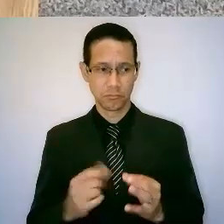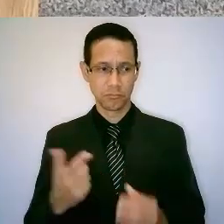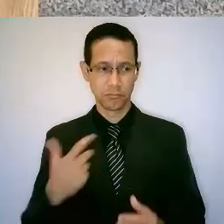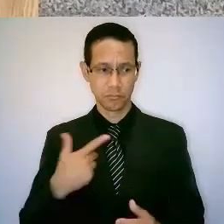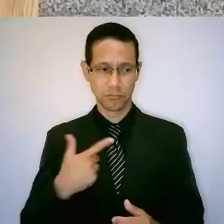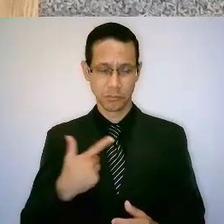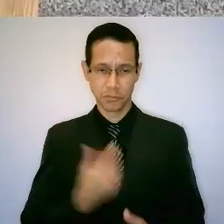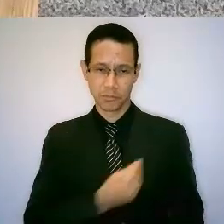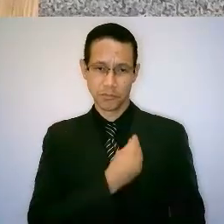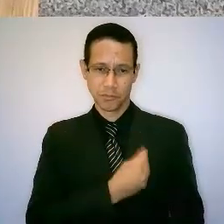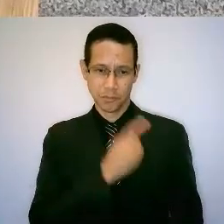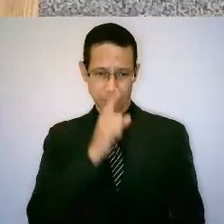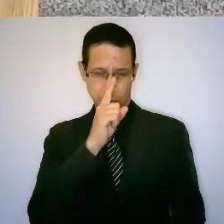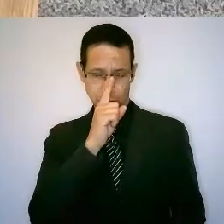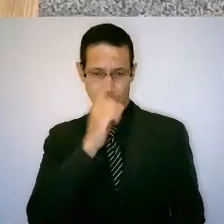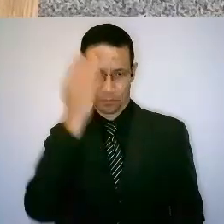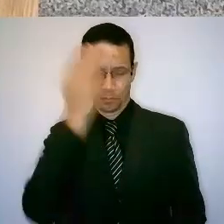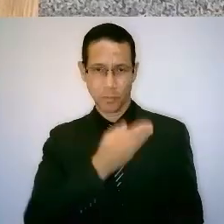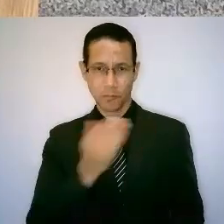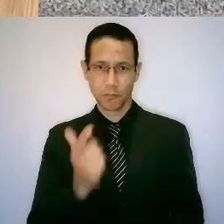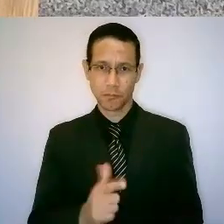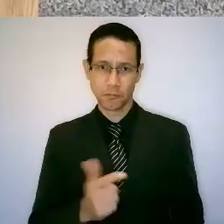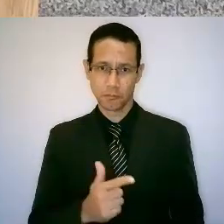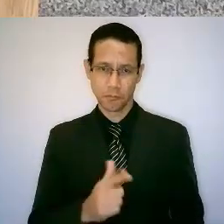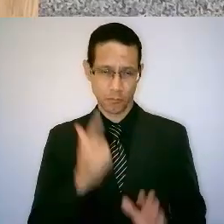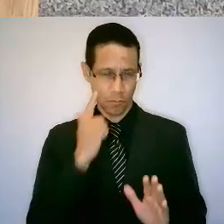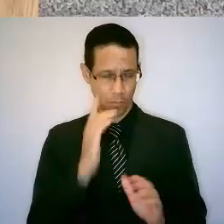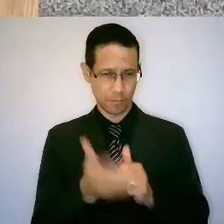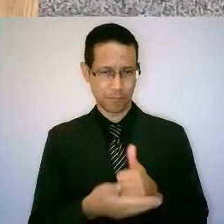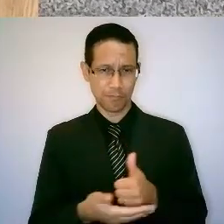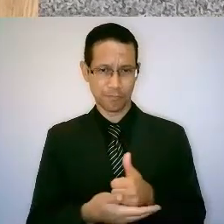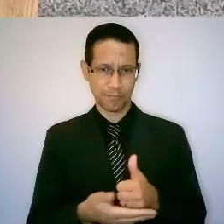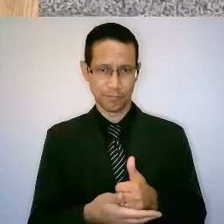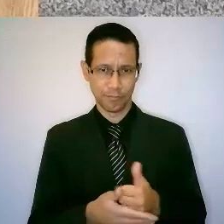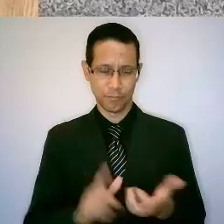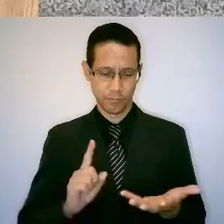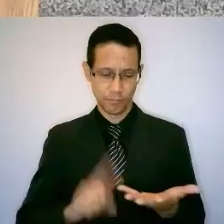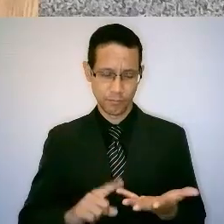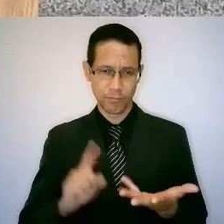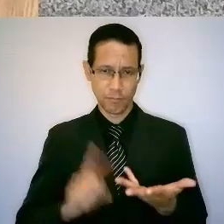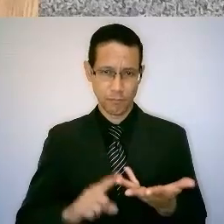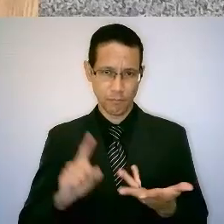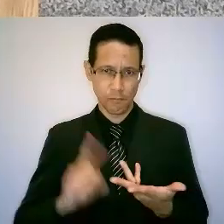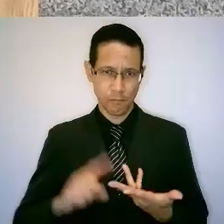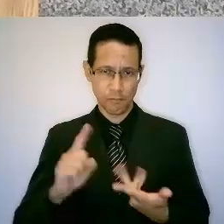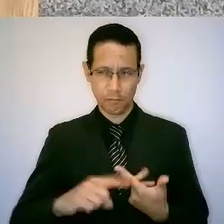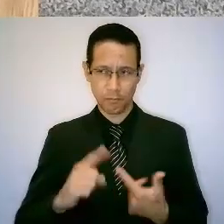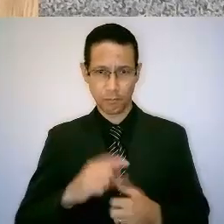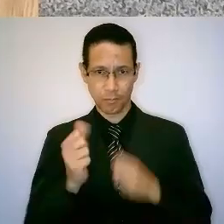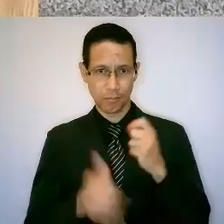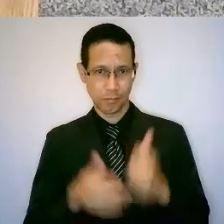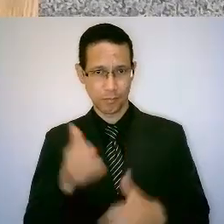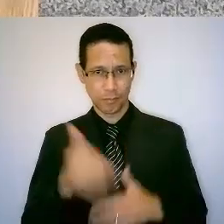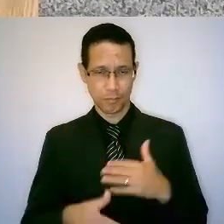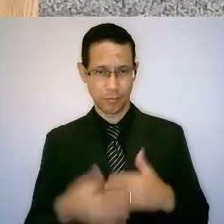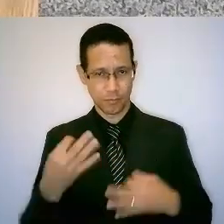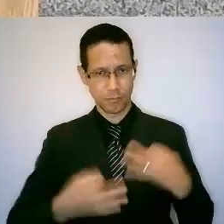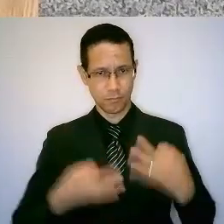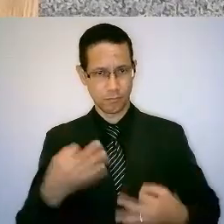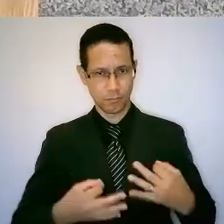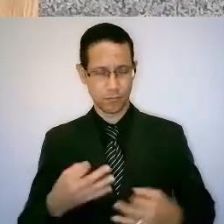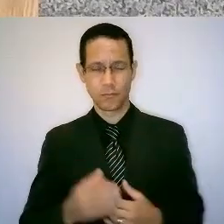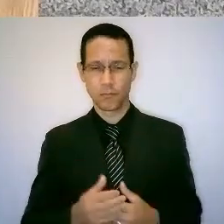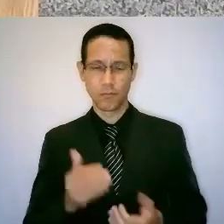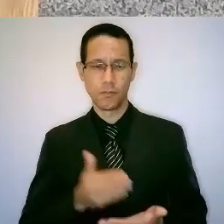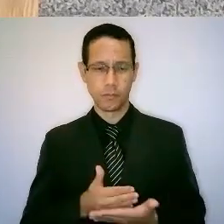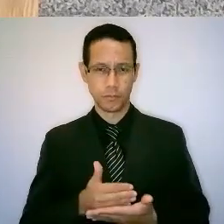vida digo isso a ciência com base uma sequência de depoimentos falar que dos depoimentos judiciais em que inicialmente